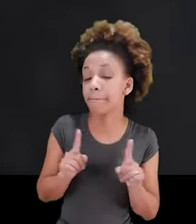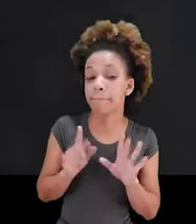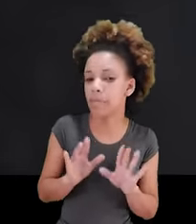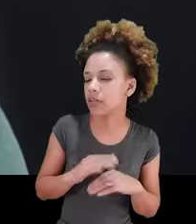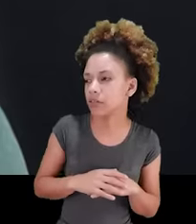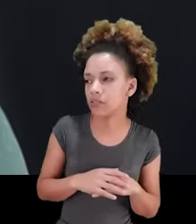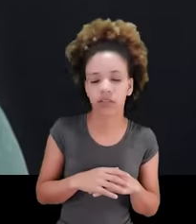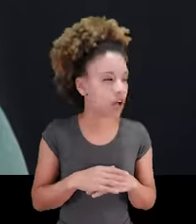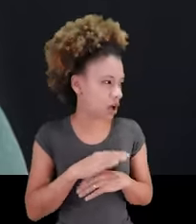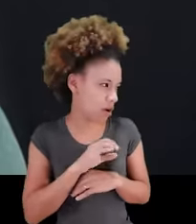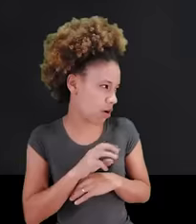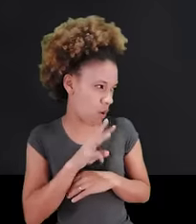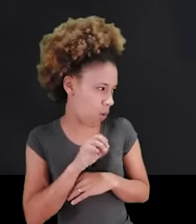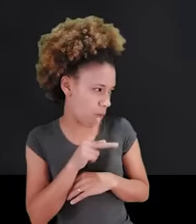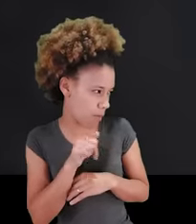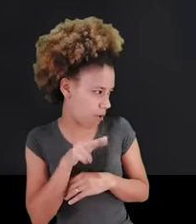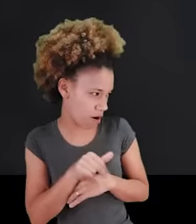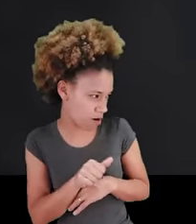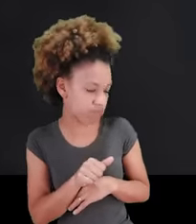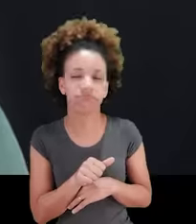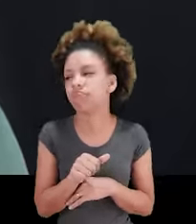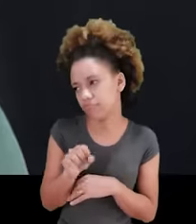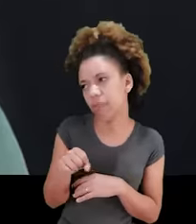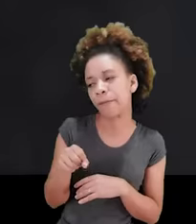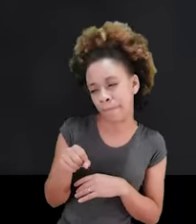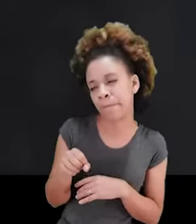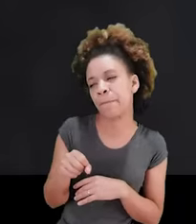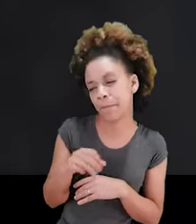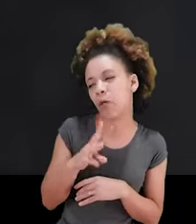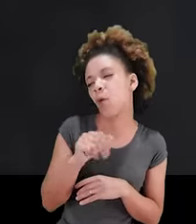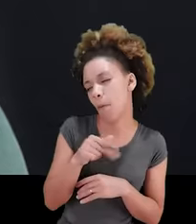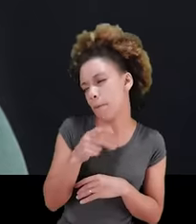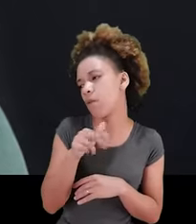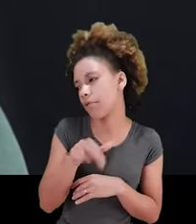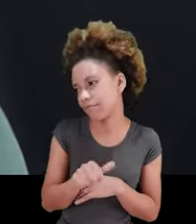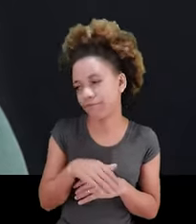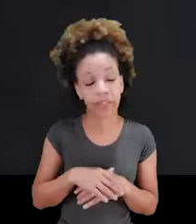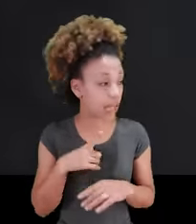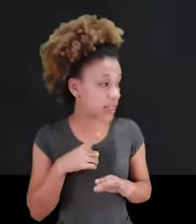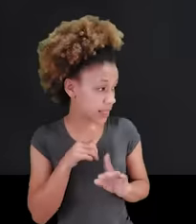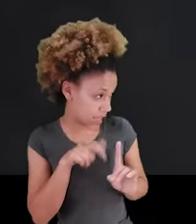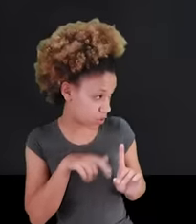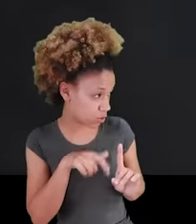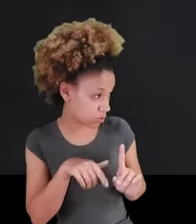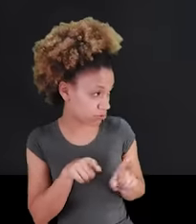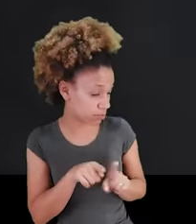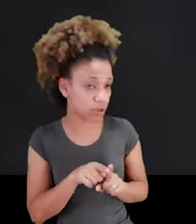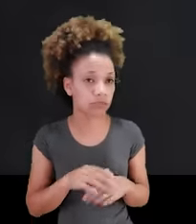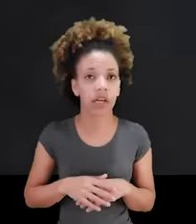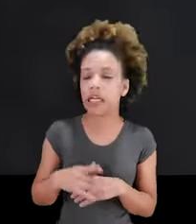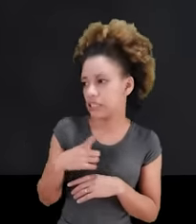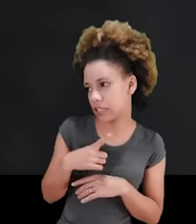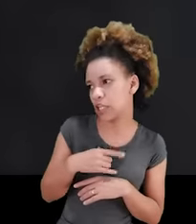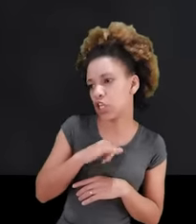woman. E... Ela seria uma Oprah. Daqui. Ela seria a Oprah. Daqui, ela seria de Portugal. Seria a Oprah. Tá. Vocês têm atores? Tem que pensar mesmo. Temos o Joaquim